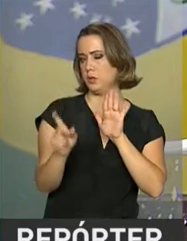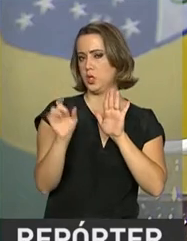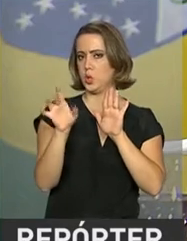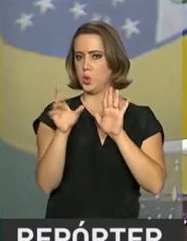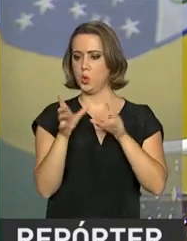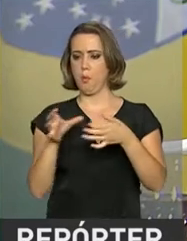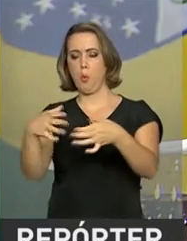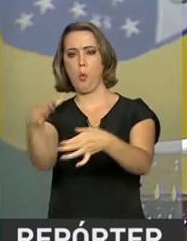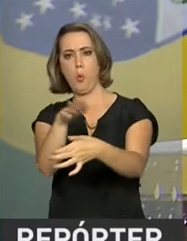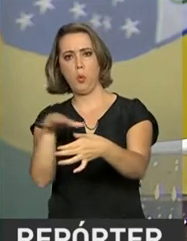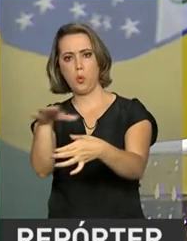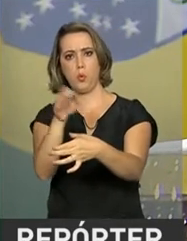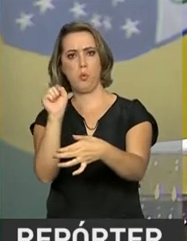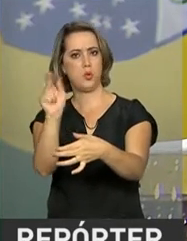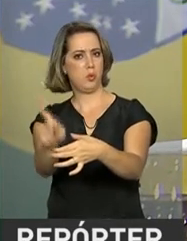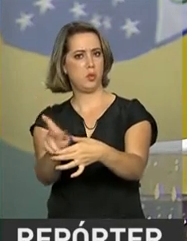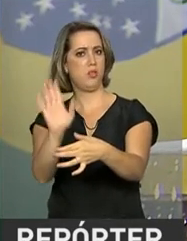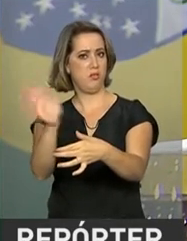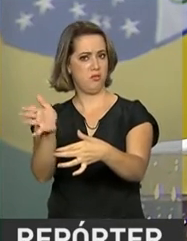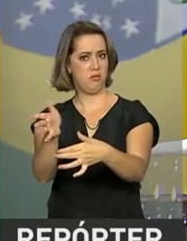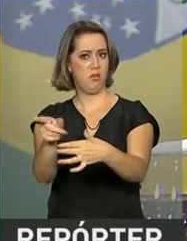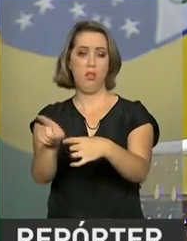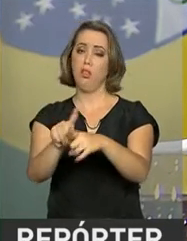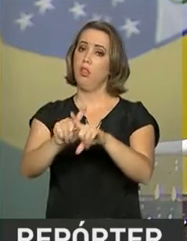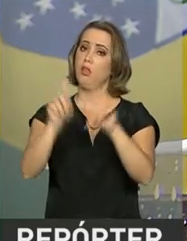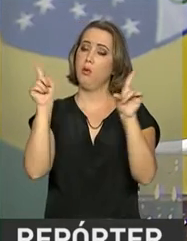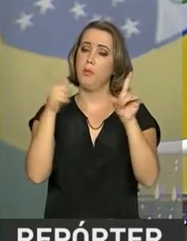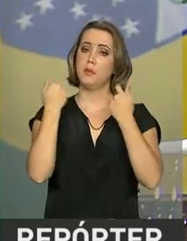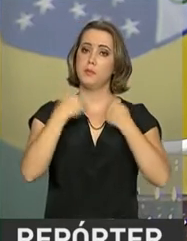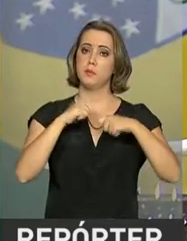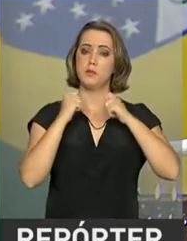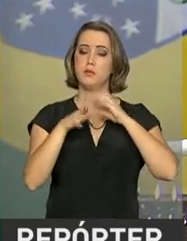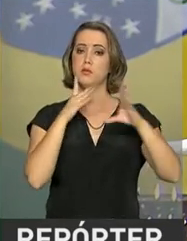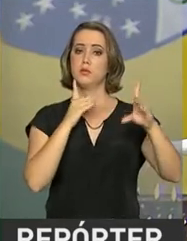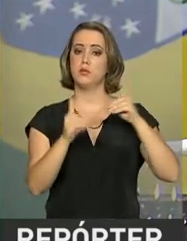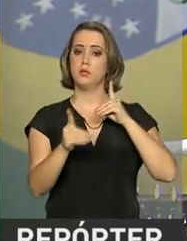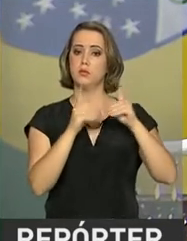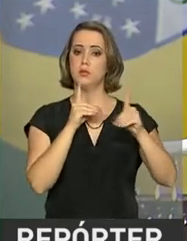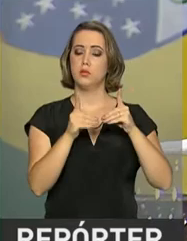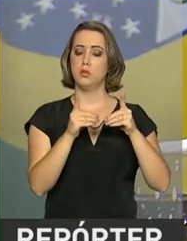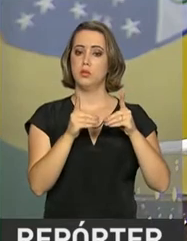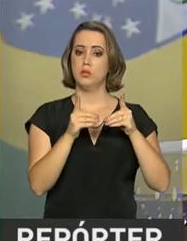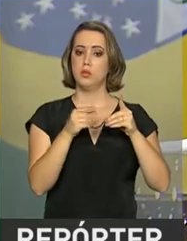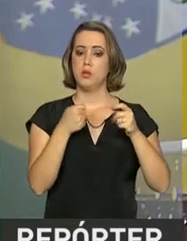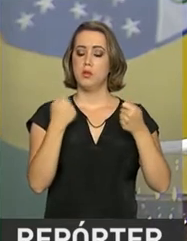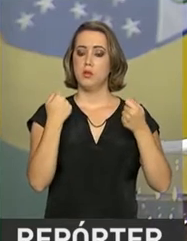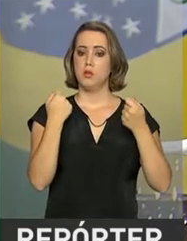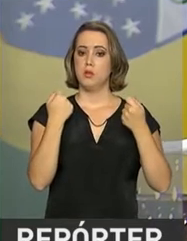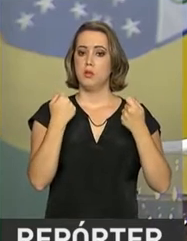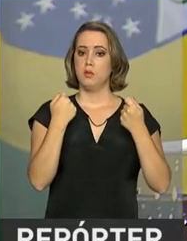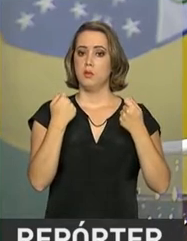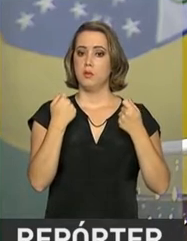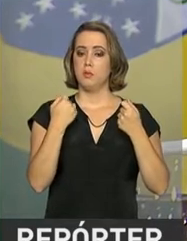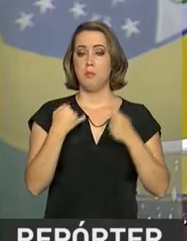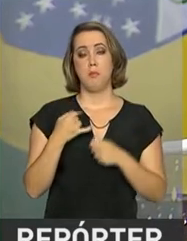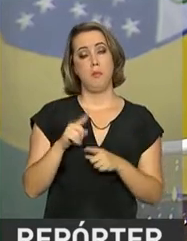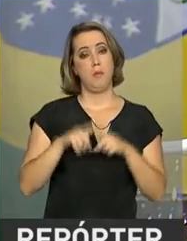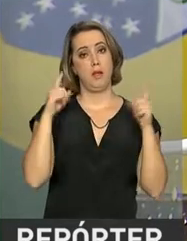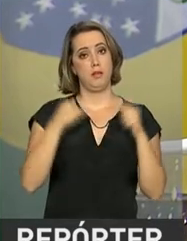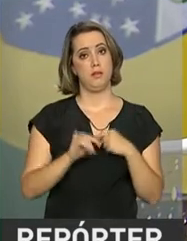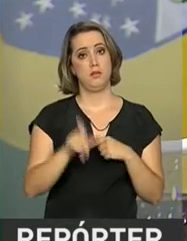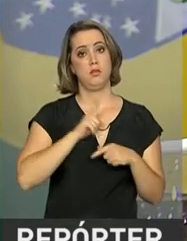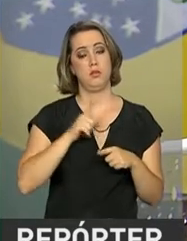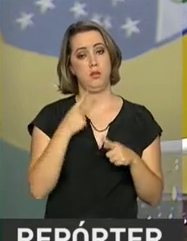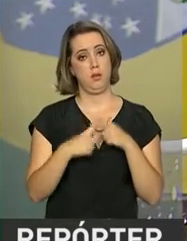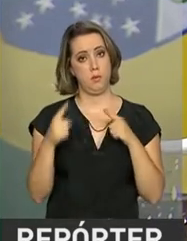aposentar mas se houver de baixo na armar uma desestruturação econômica da união